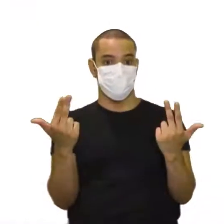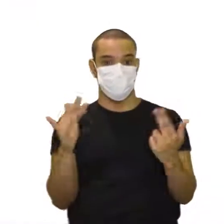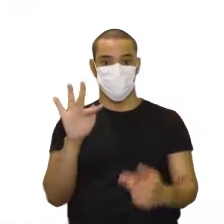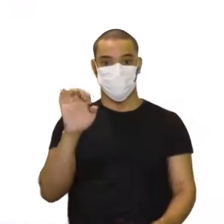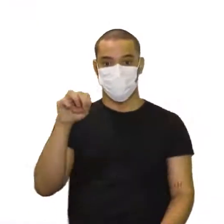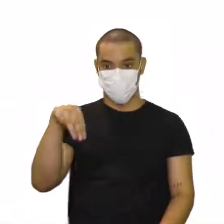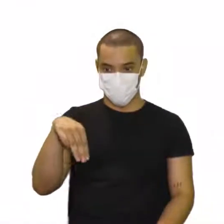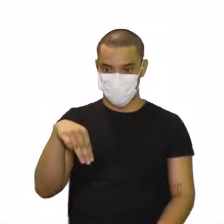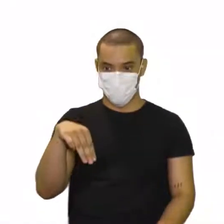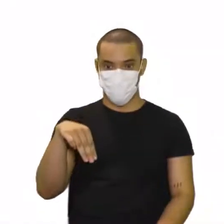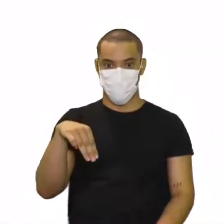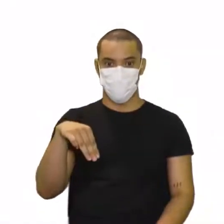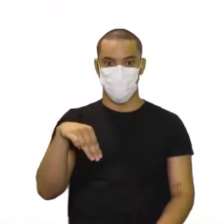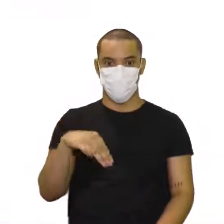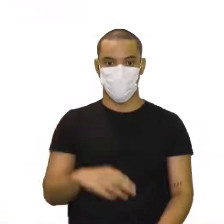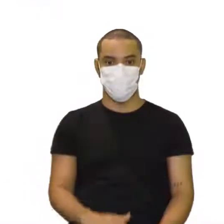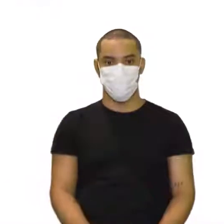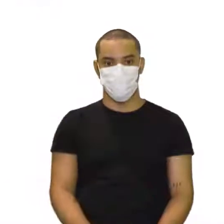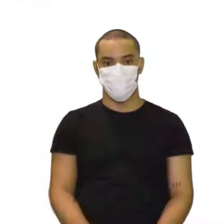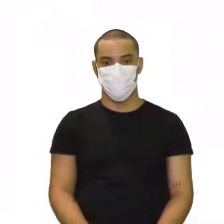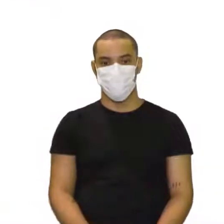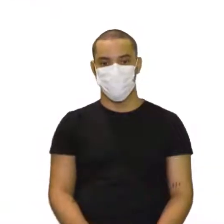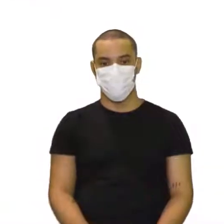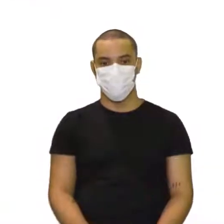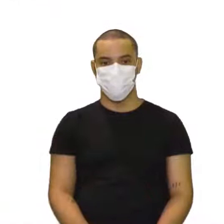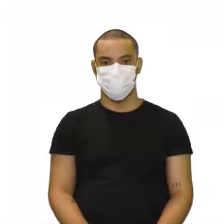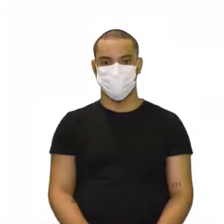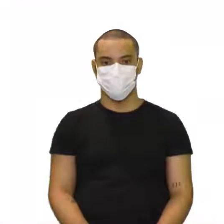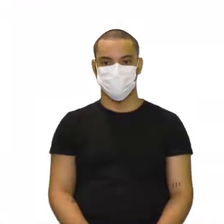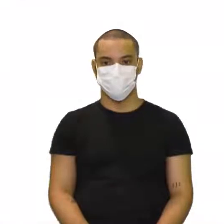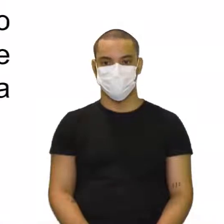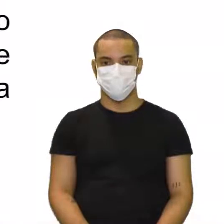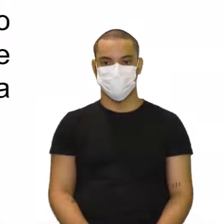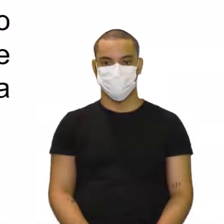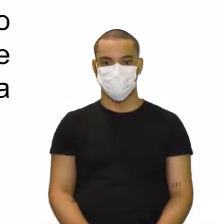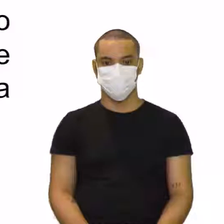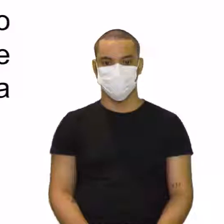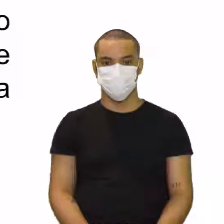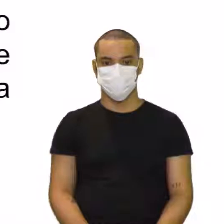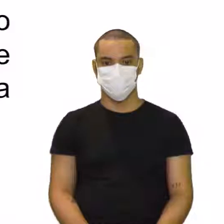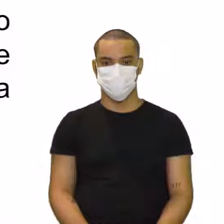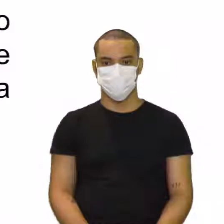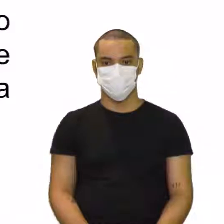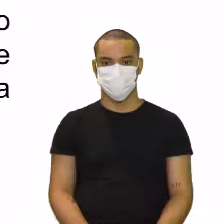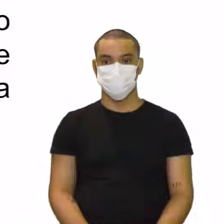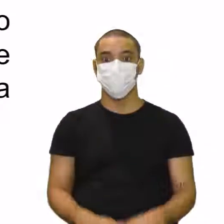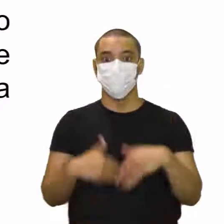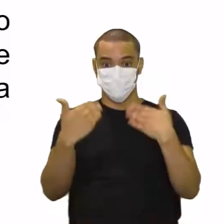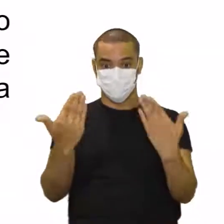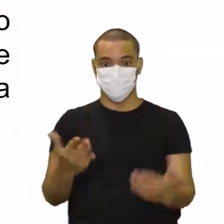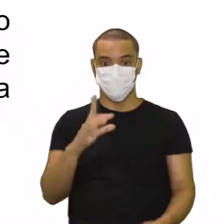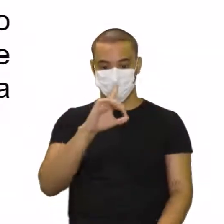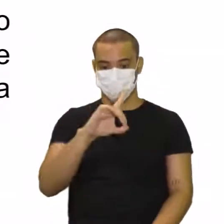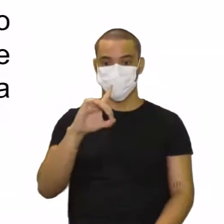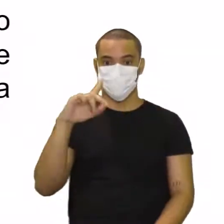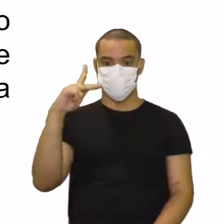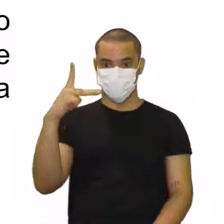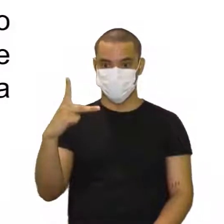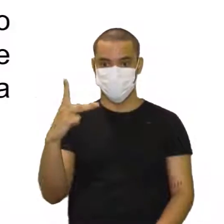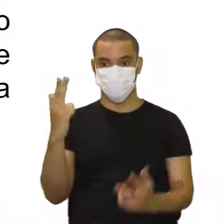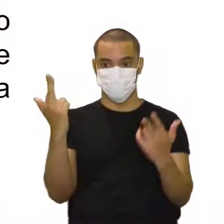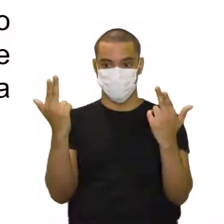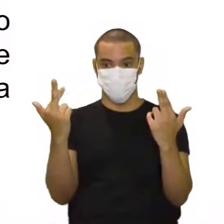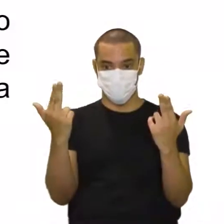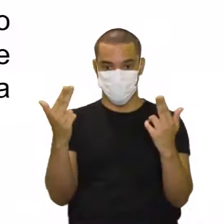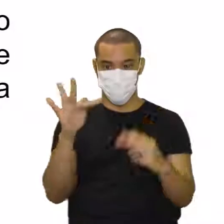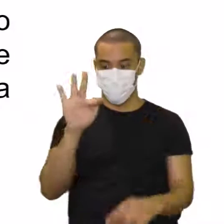FEM. Não, então aqui vamos para frente, que esse aqui não apareceu, vai vir depois. Então a diferença de potencial é a mesma